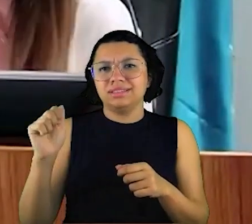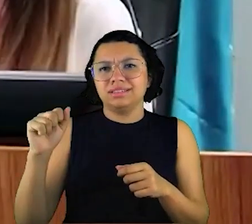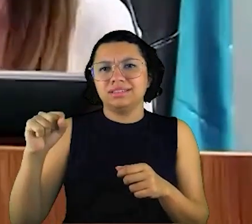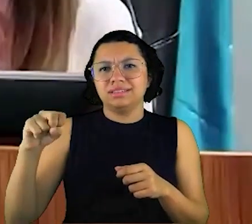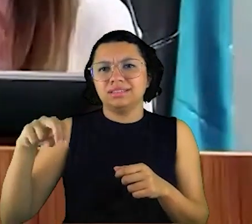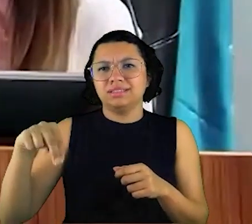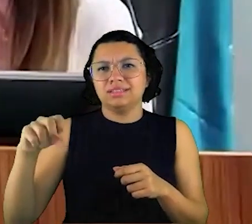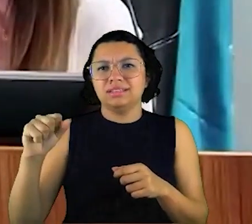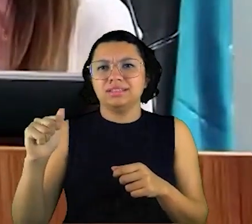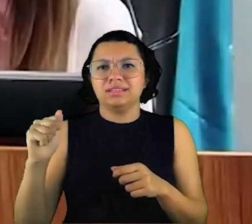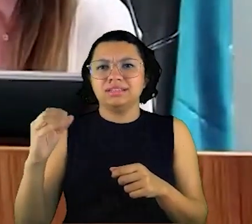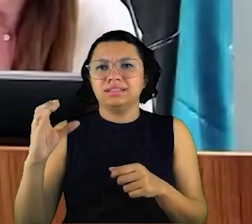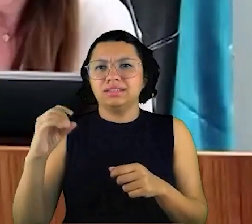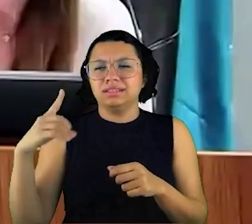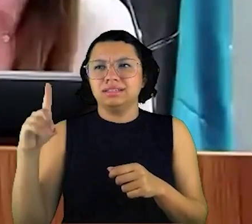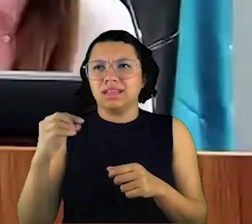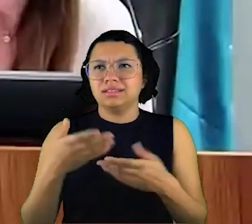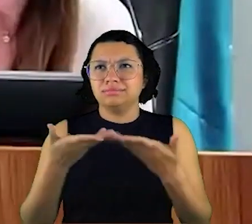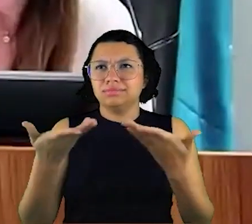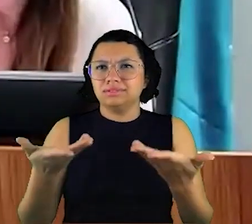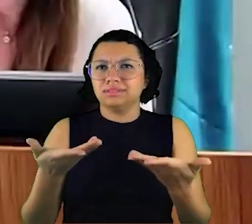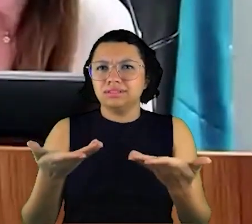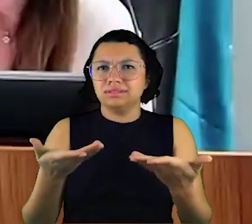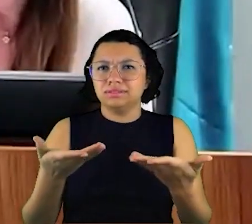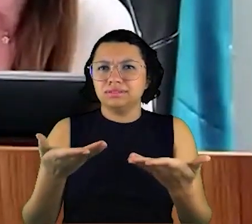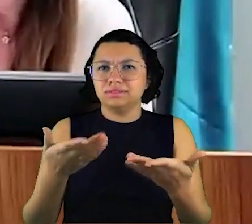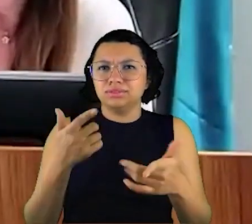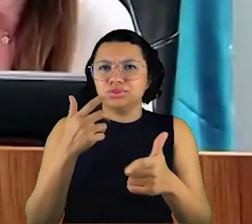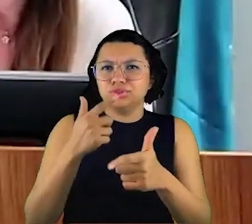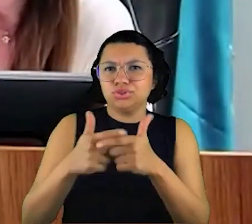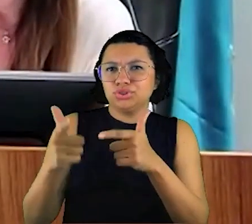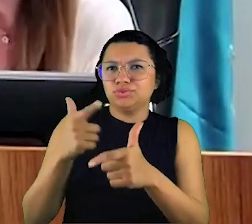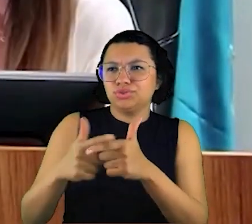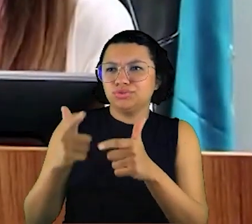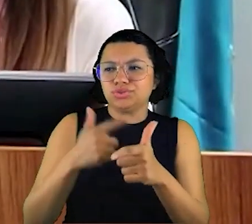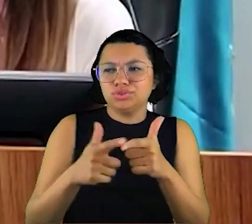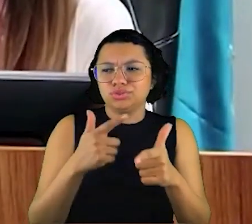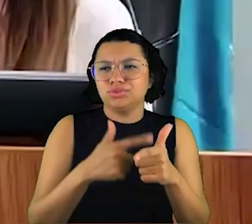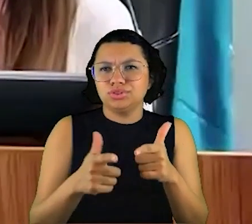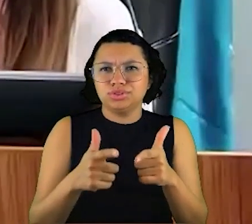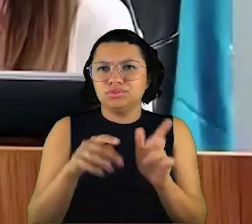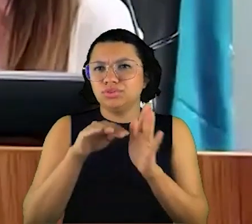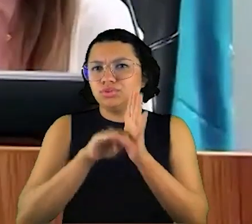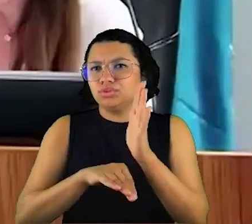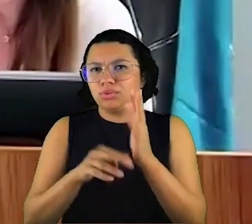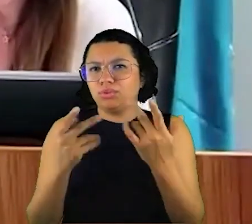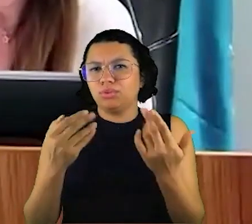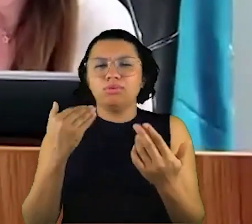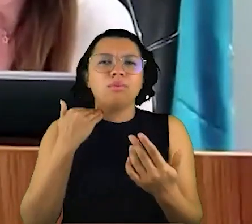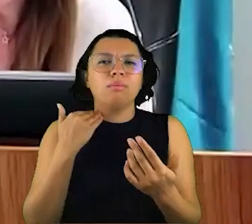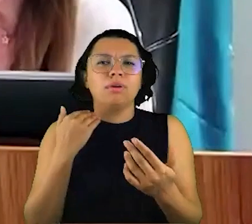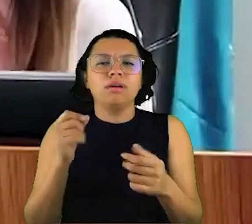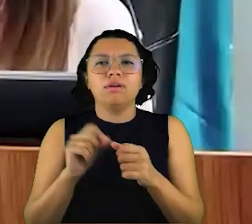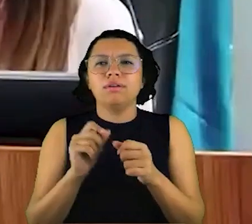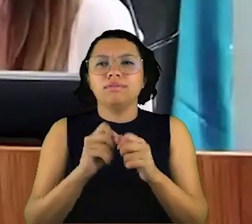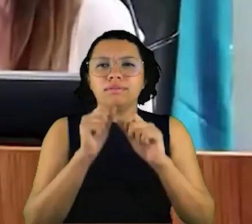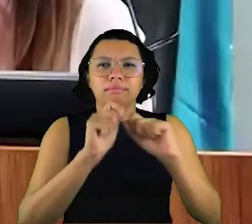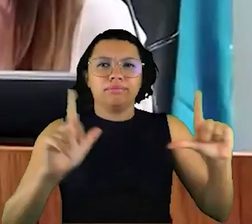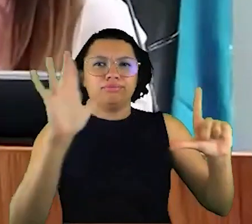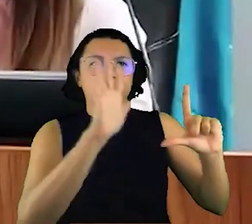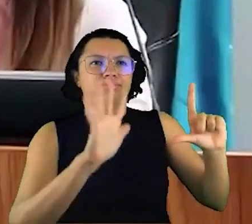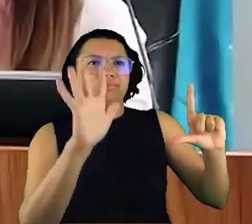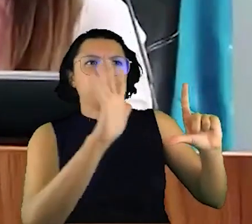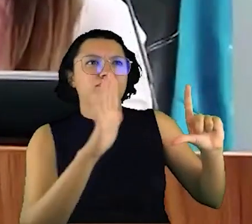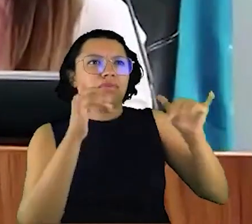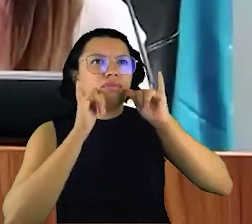transação concedendo parcelamento e desconto para um contribuinte, tipo banco, que faz propaganda na televisão. C e